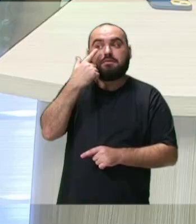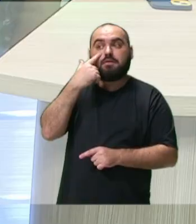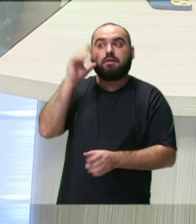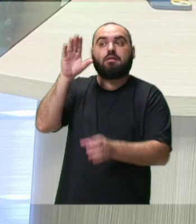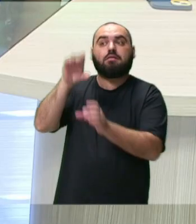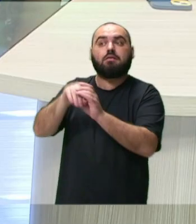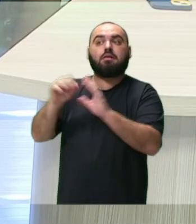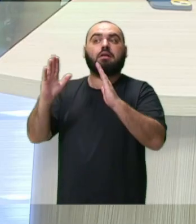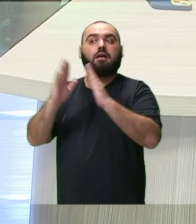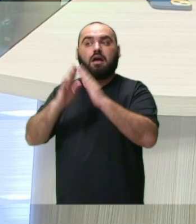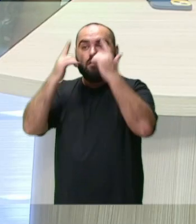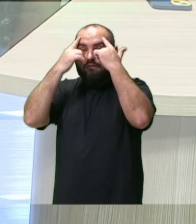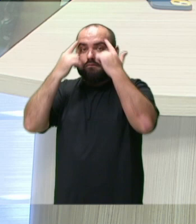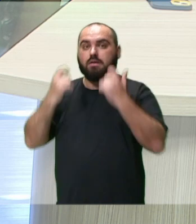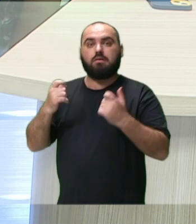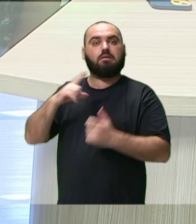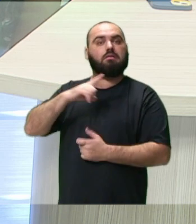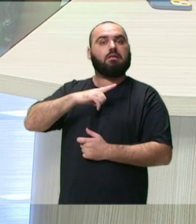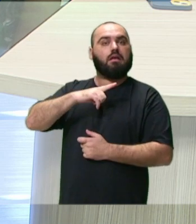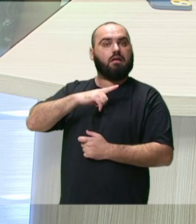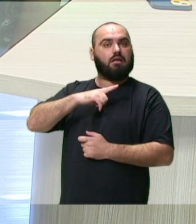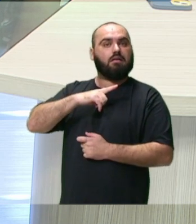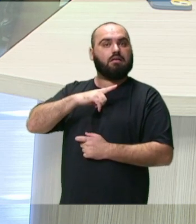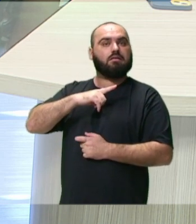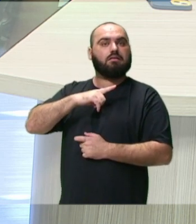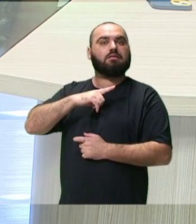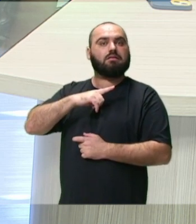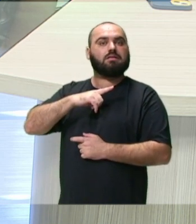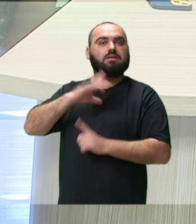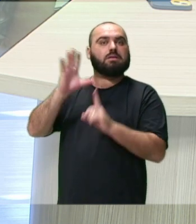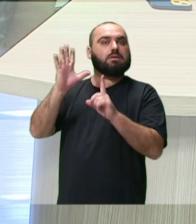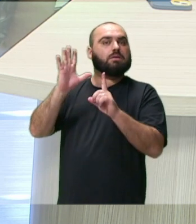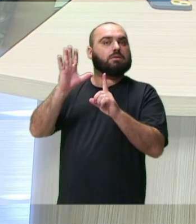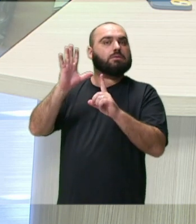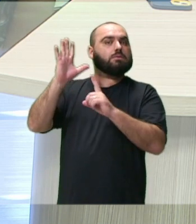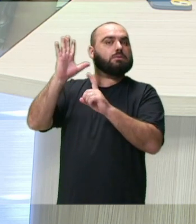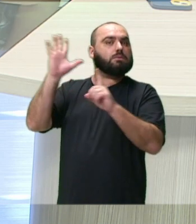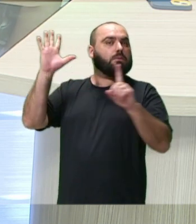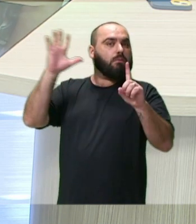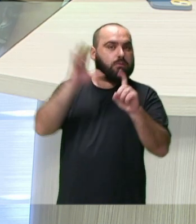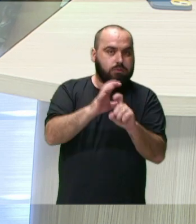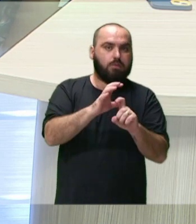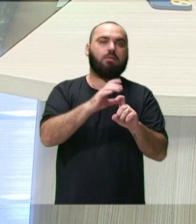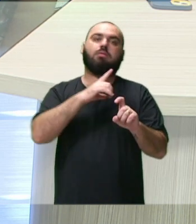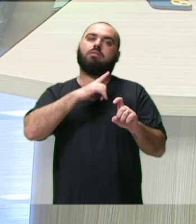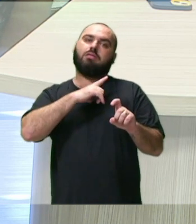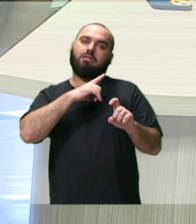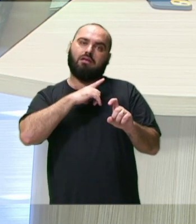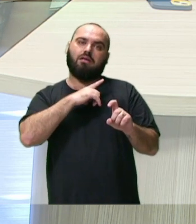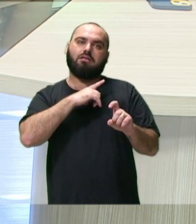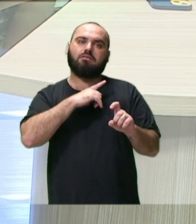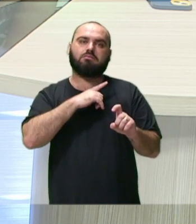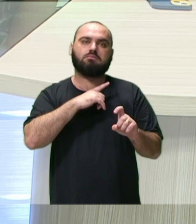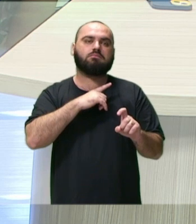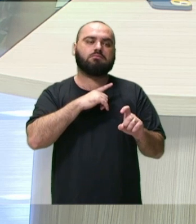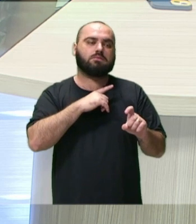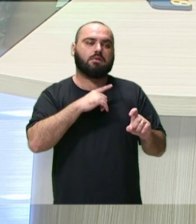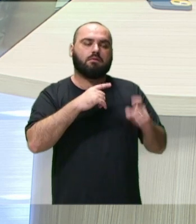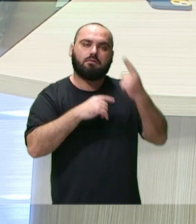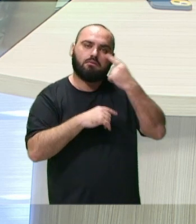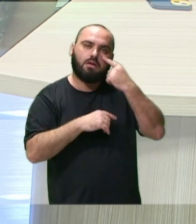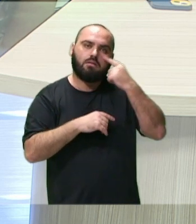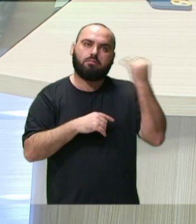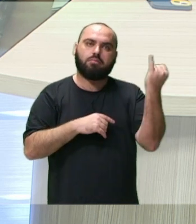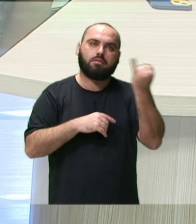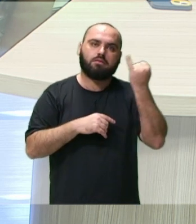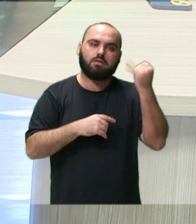dentro de casa, que sofrem do assédio, que já vão ter problemas, que já entendem o quanto é importante uma ciclovia, que já vão pegar o ônibus